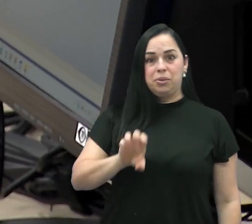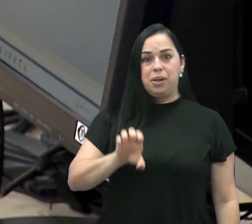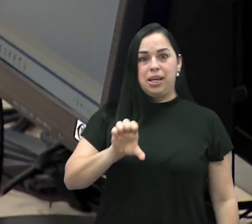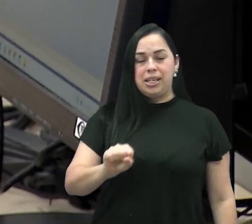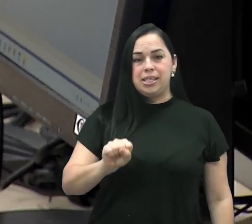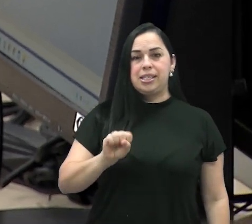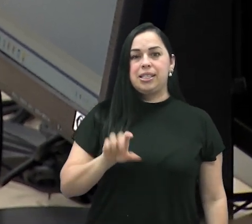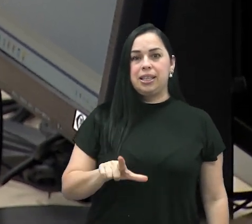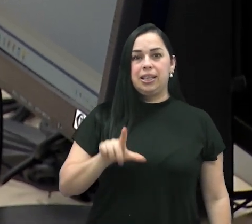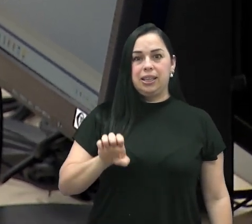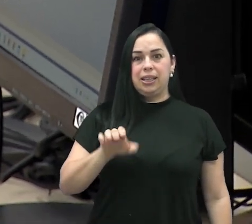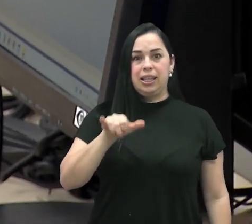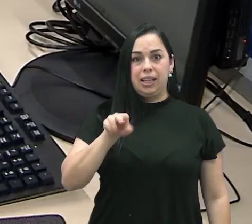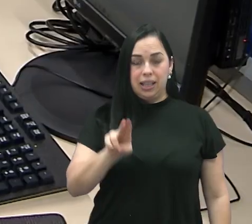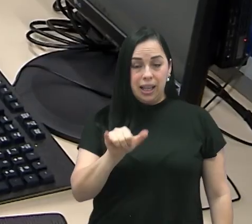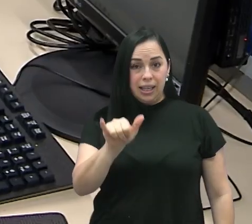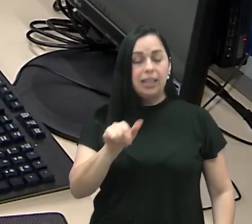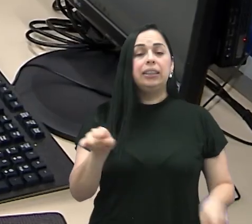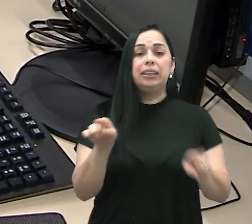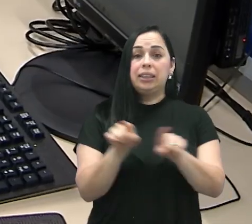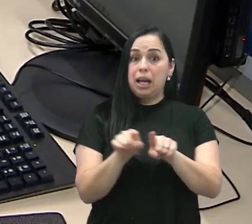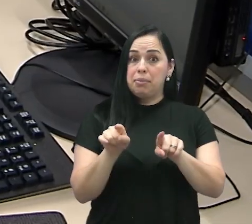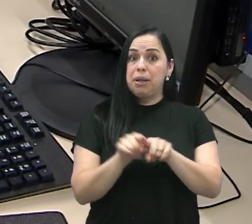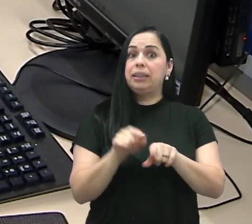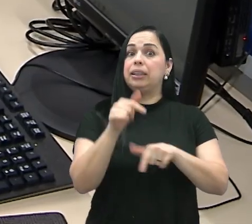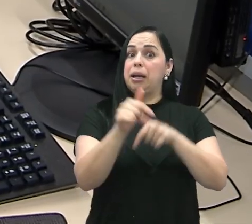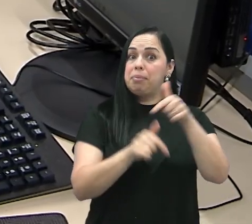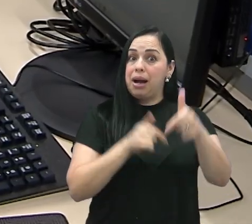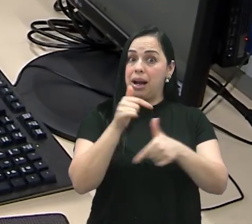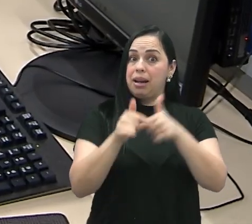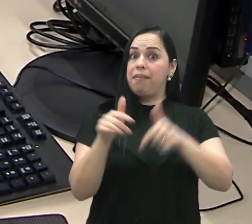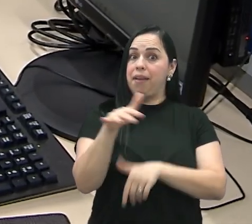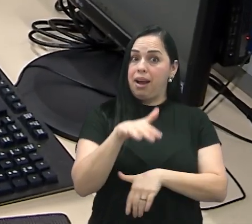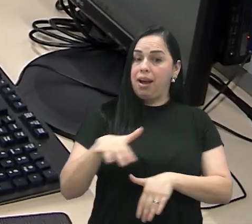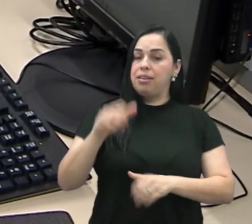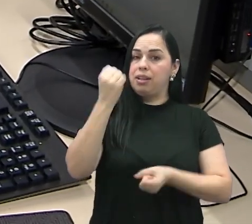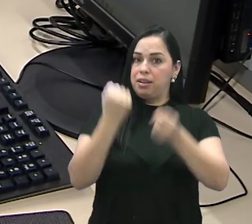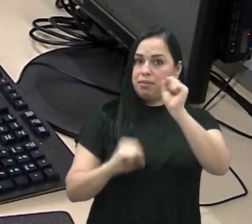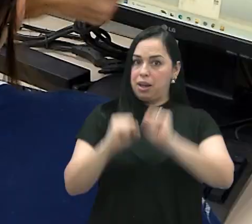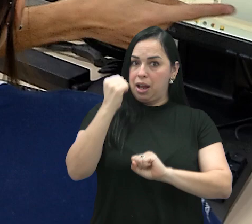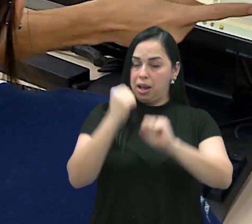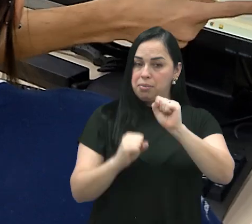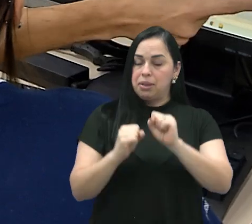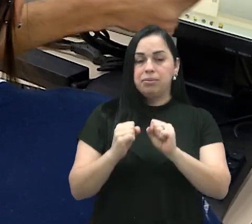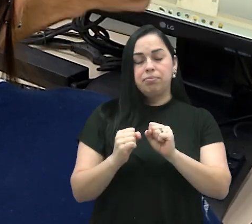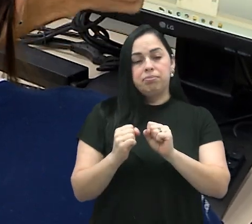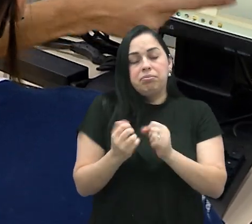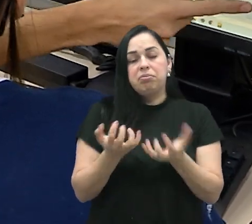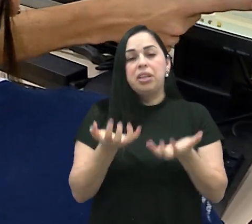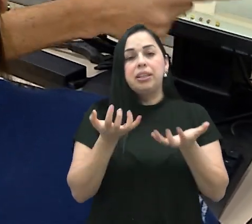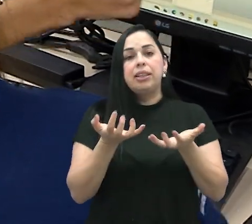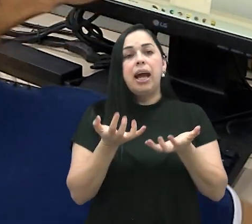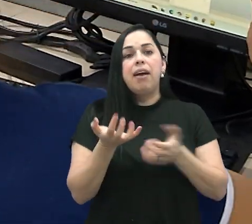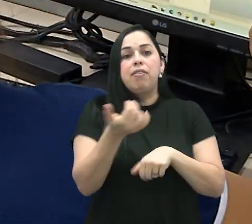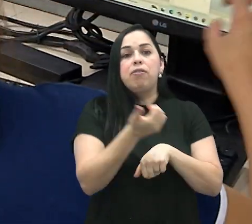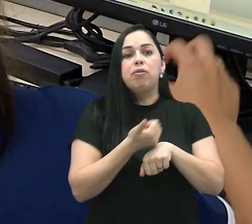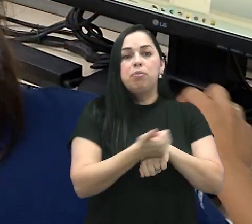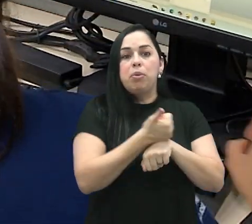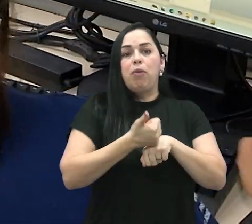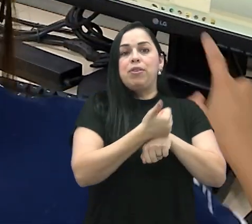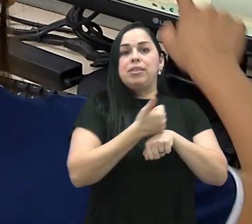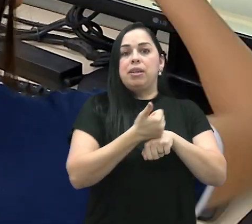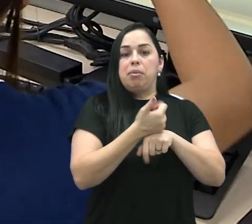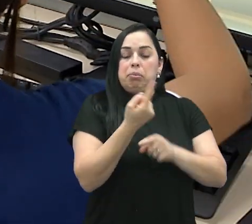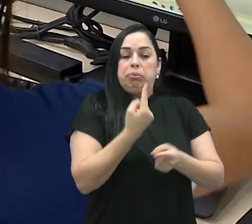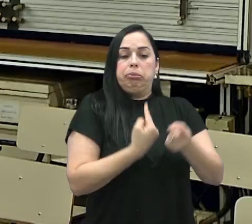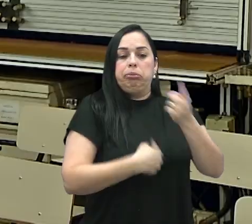também cursa técnico em mecânica e trabalha na área de metalurgia desde os 16 anos, procurou a oportunidade para se